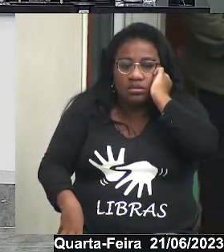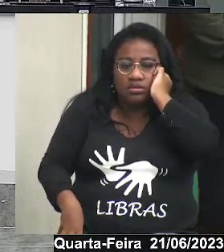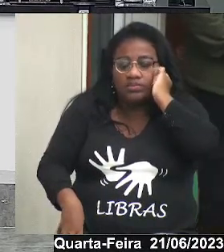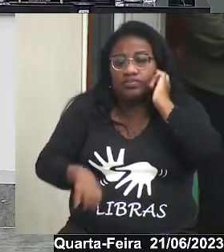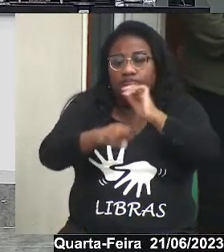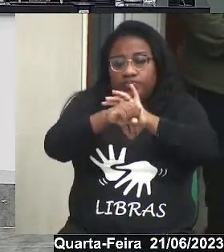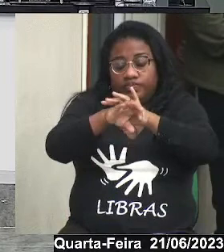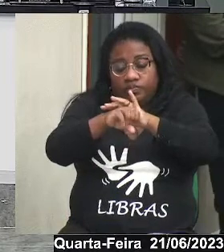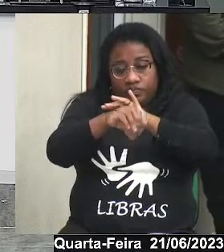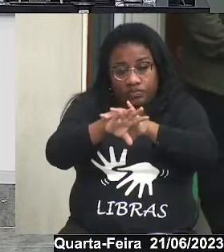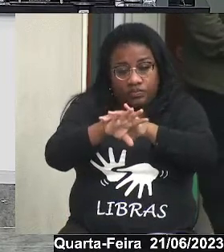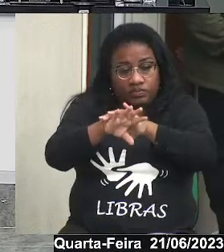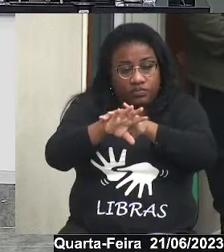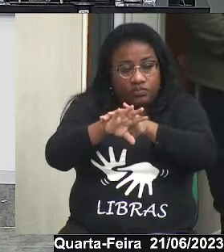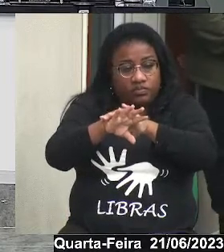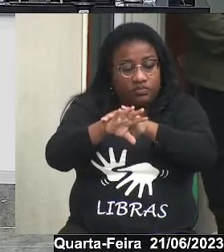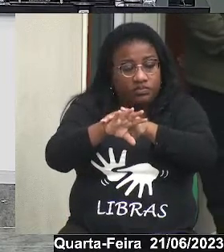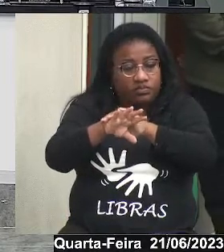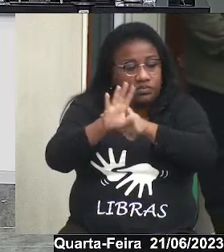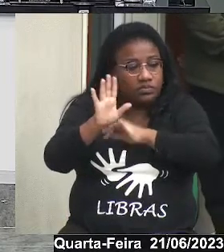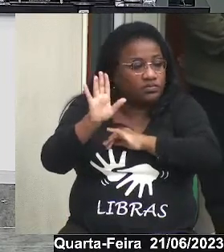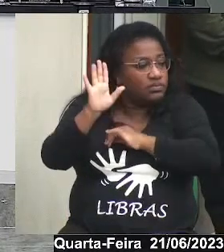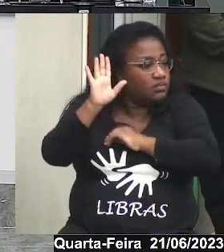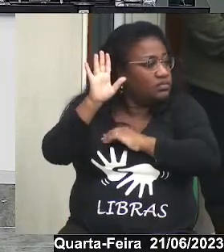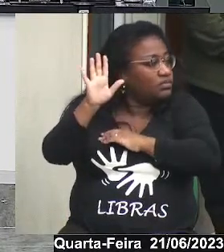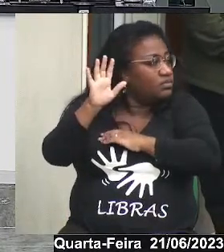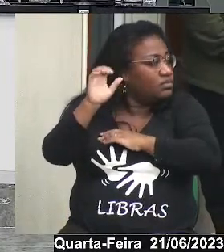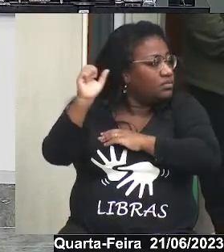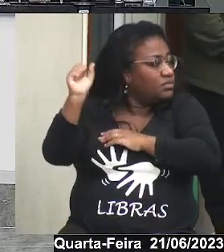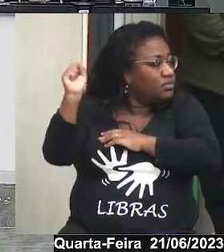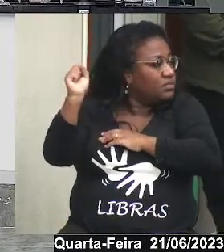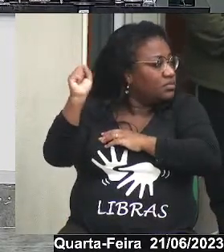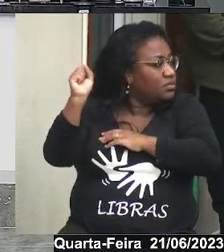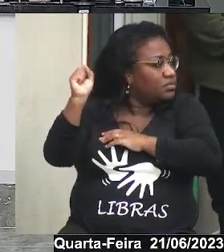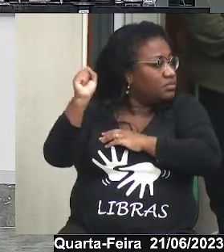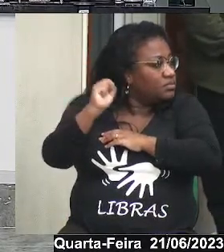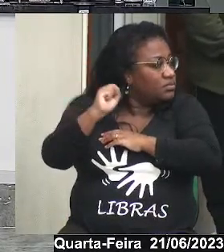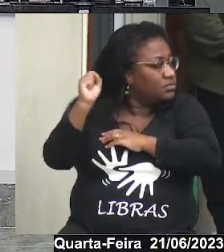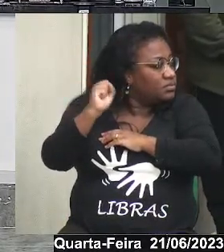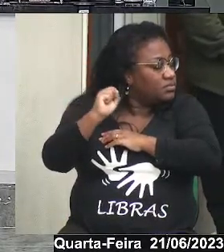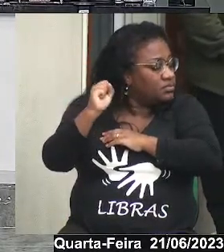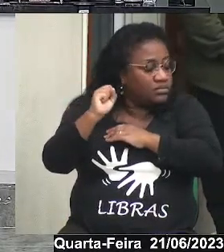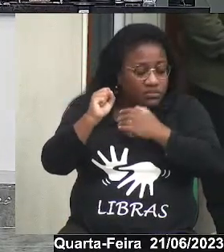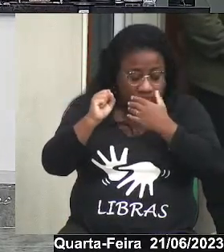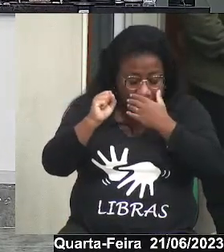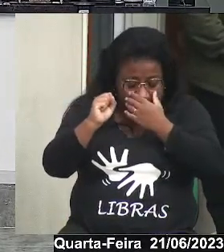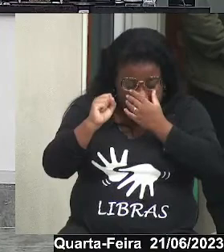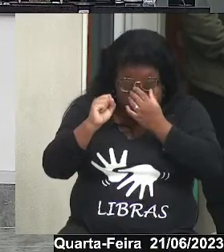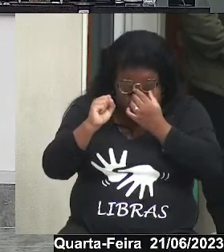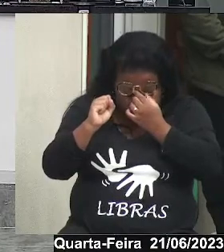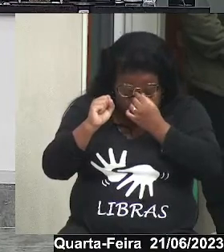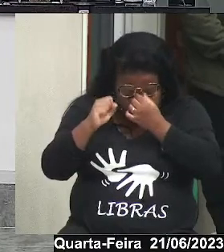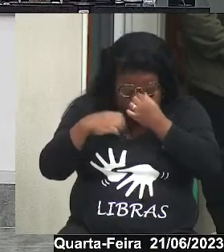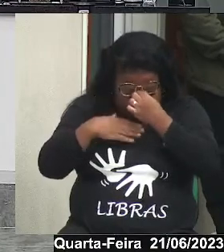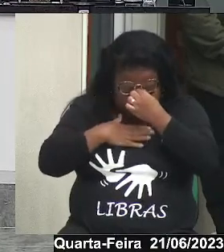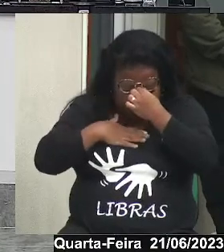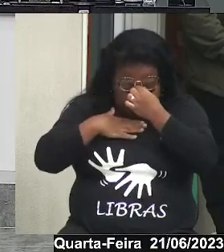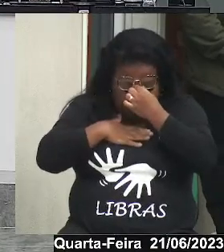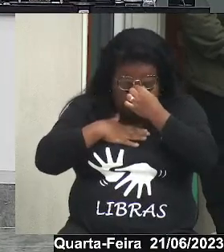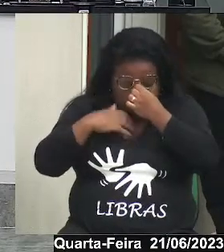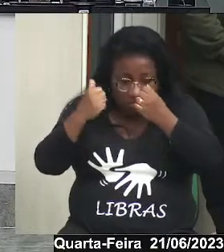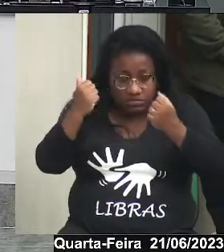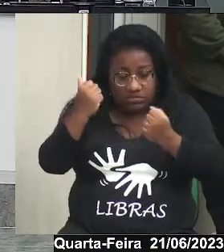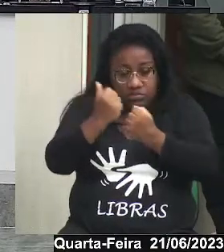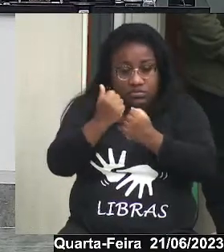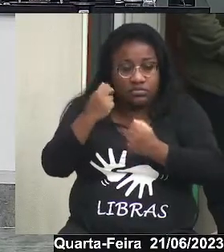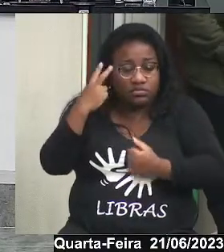As indicações do vereador Sander estão em discussão. Questão de ordem. Com a palavra, vereador Sander. Eu gostaria de